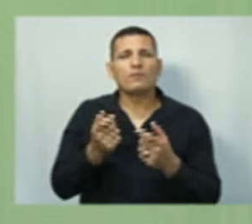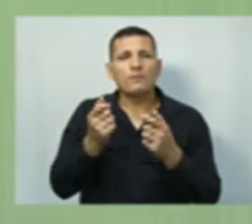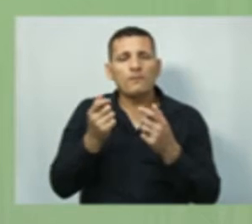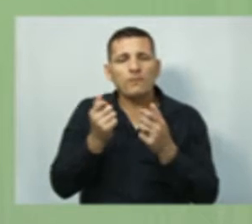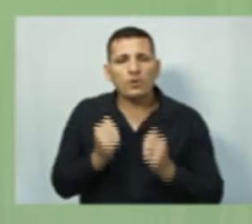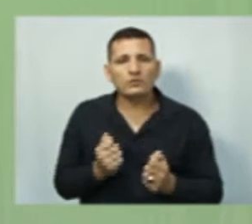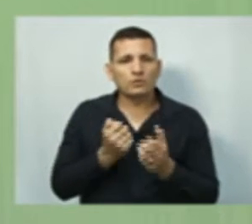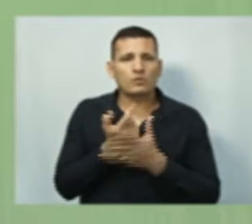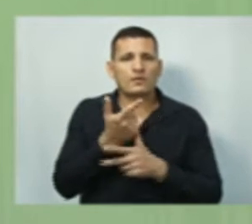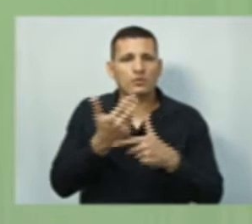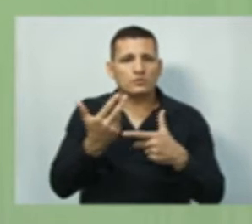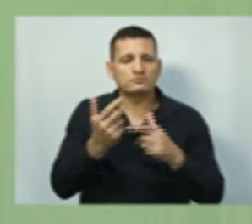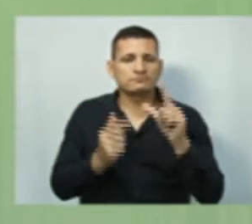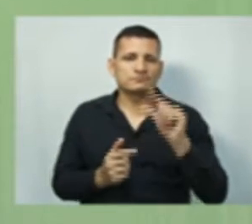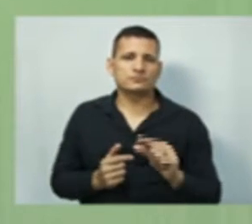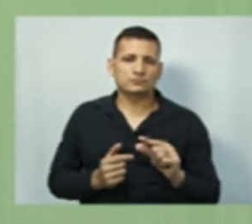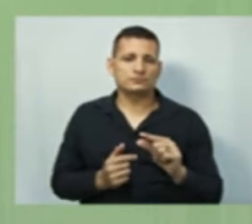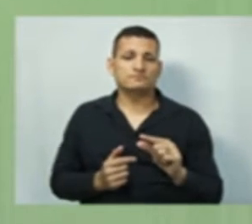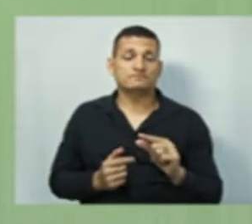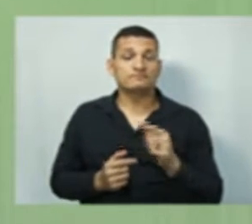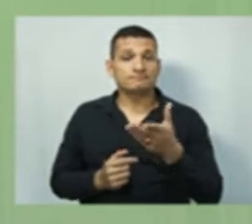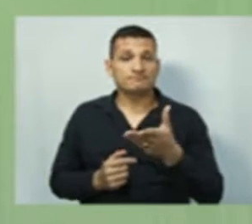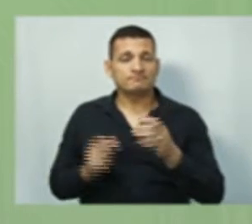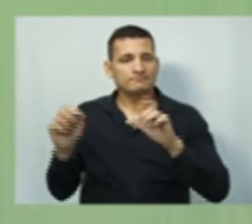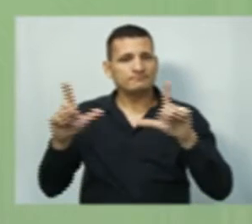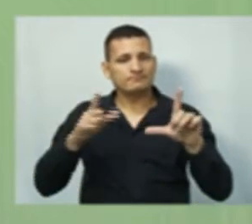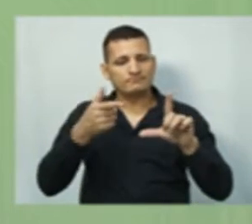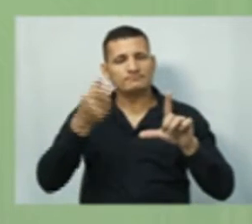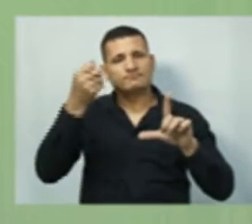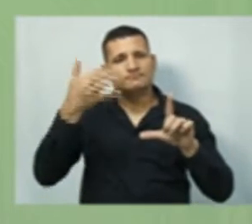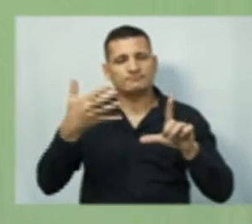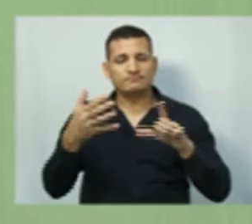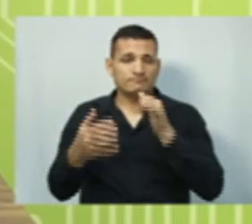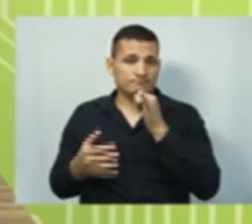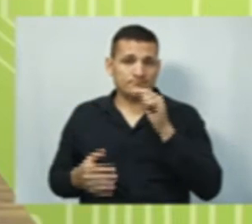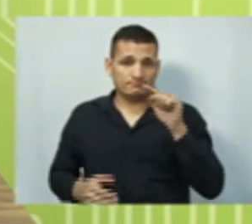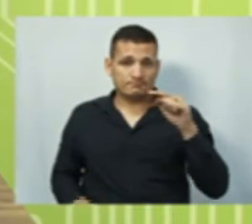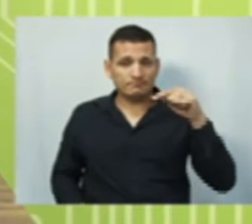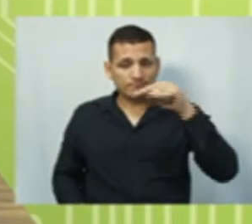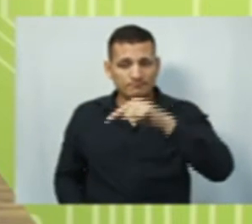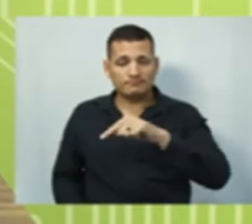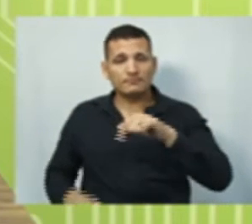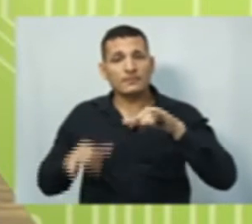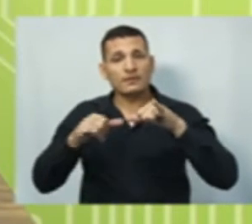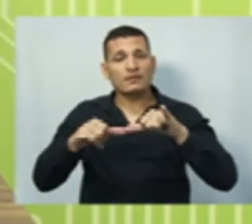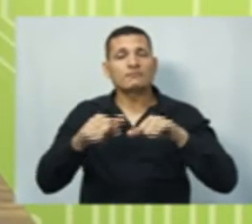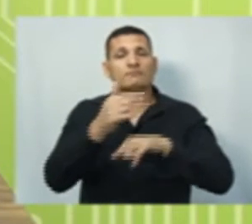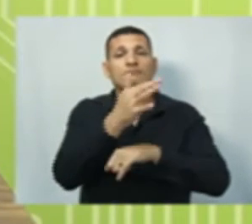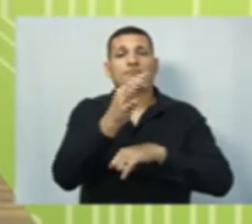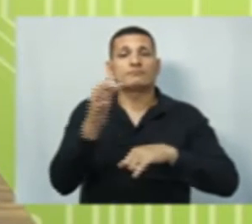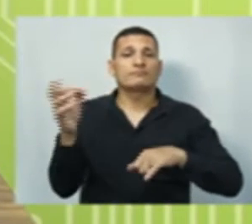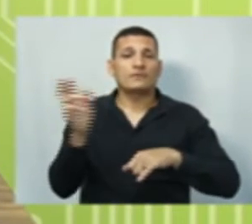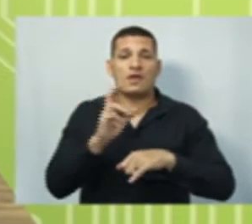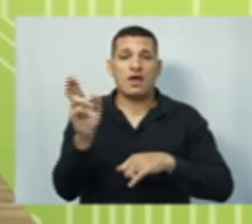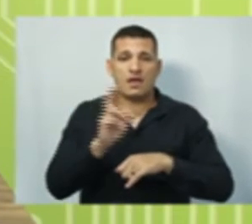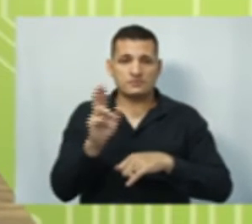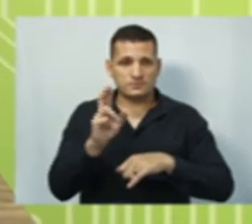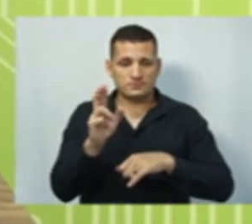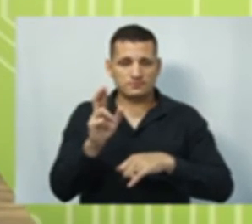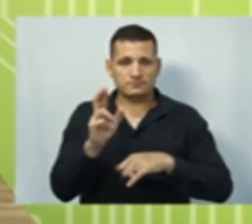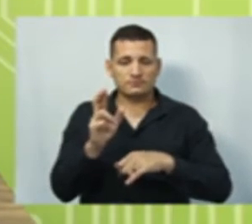O que está escrito nesse slide pode ser explicado dessa forma. Imagine que você vai ao mercado com 100 reais para fazer compras de mercado em janeiro de um